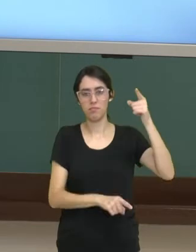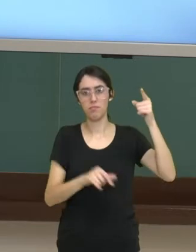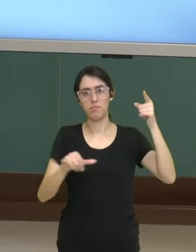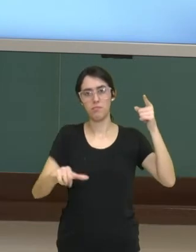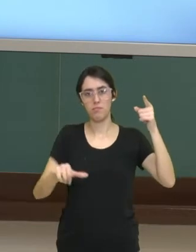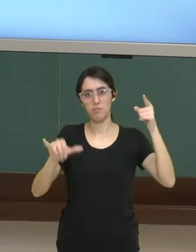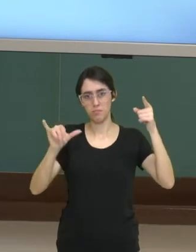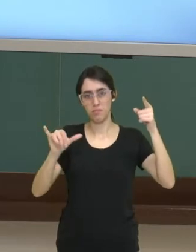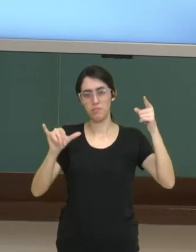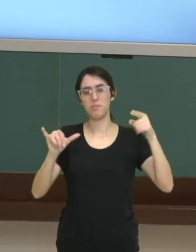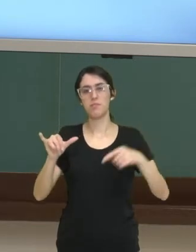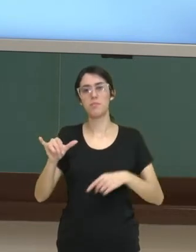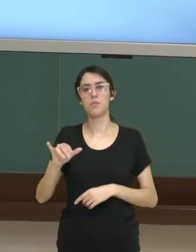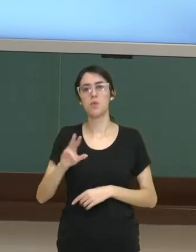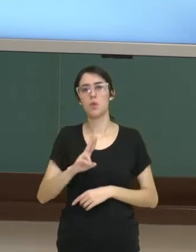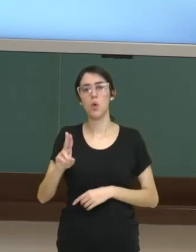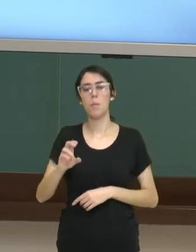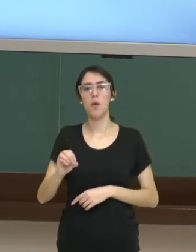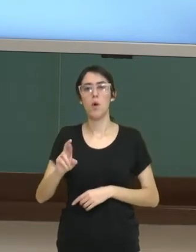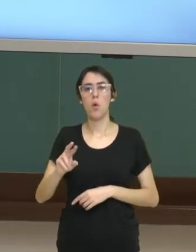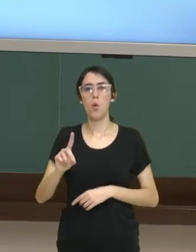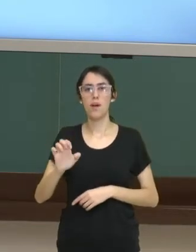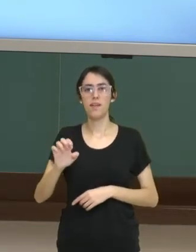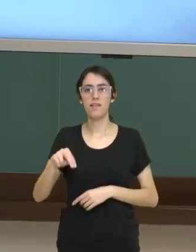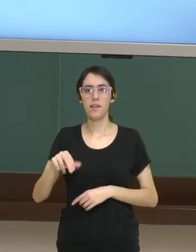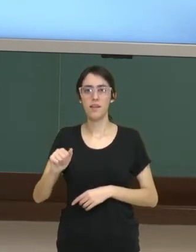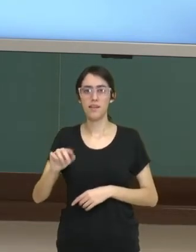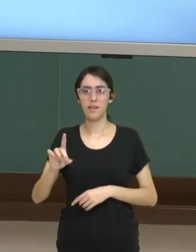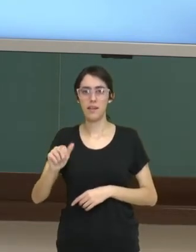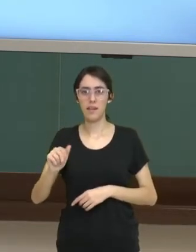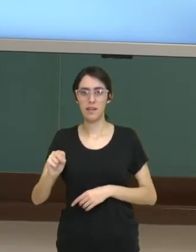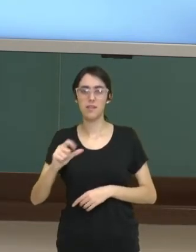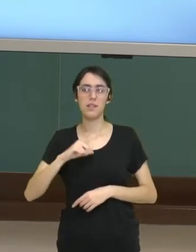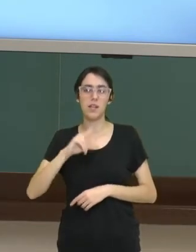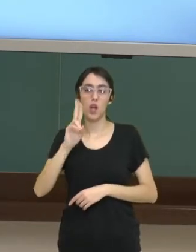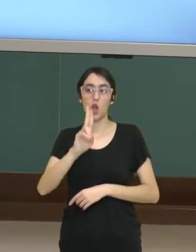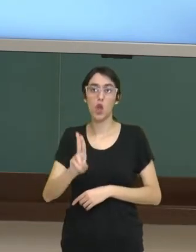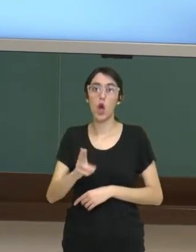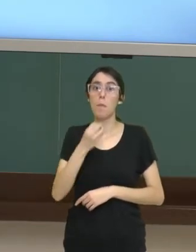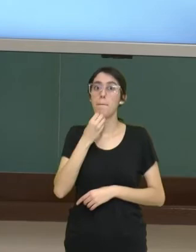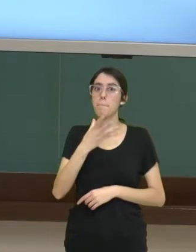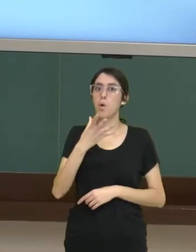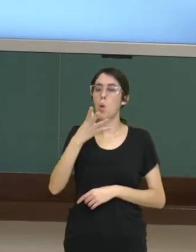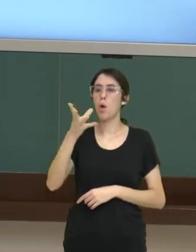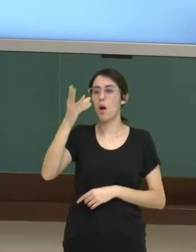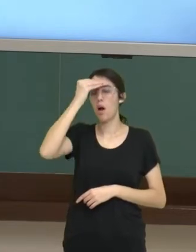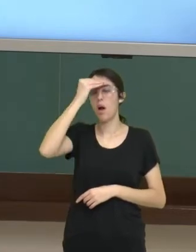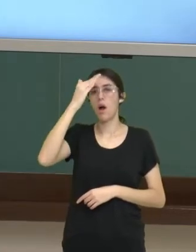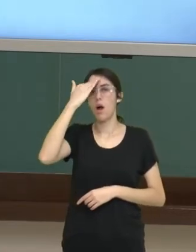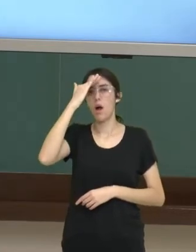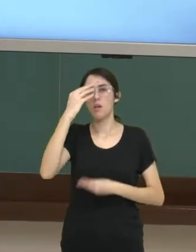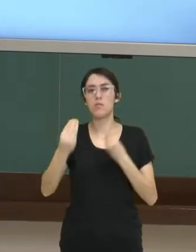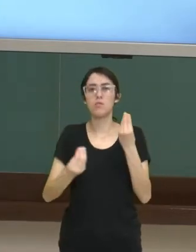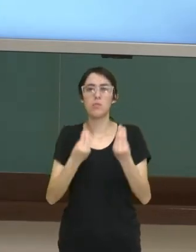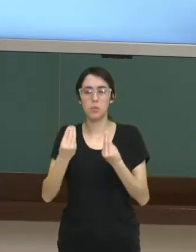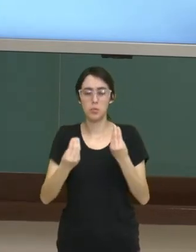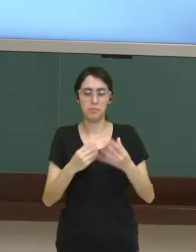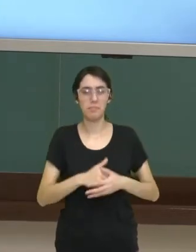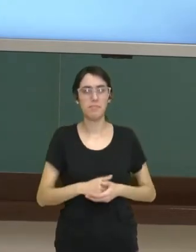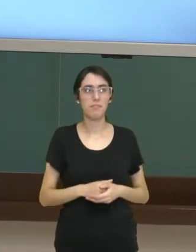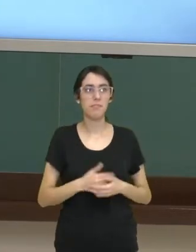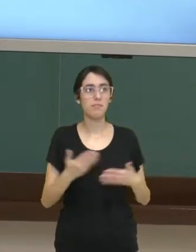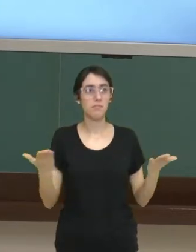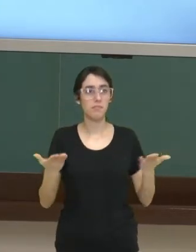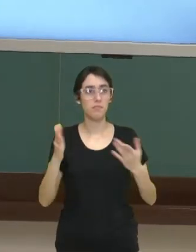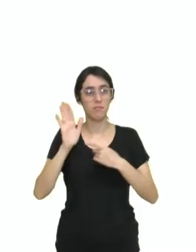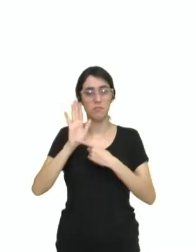eixo das ordenadas. Esse conceito de nome facilita até mesmo para a gente conversar e na compreensão. Aqui agora eu já